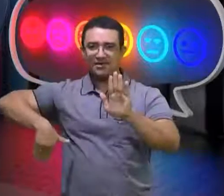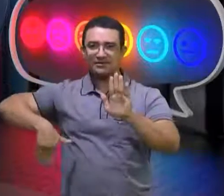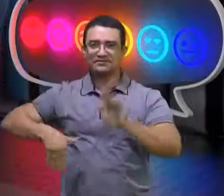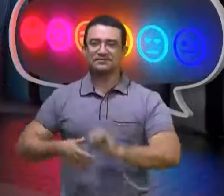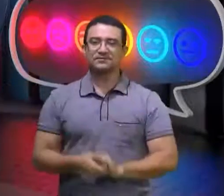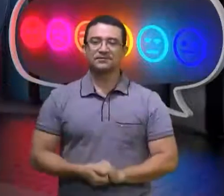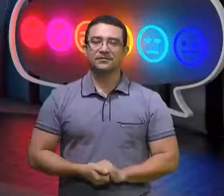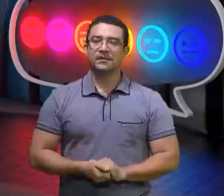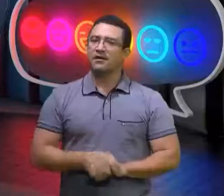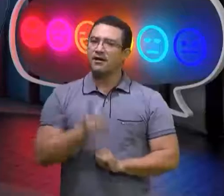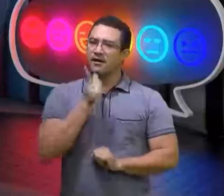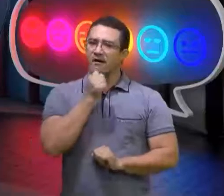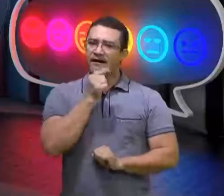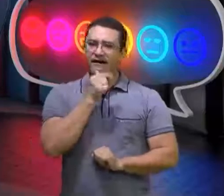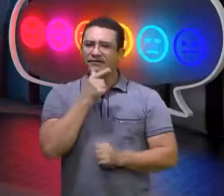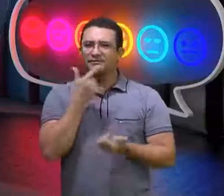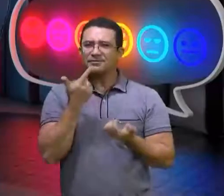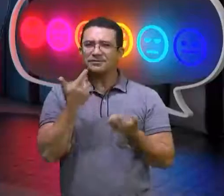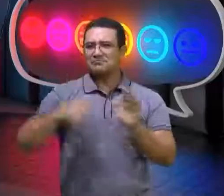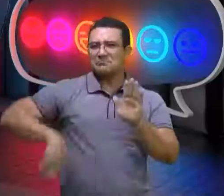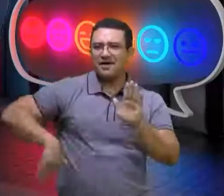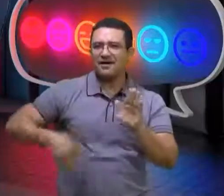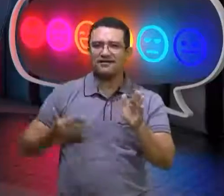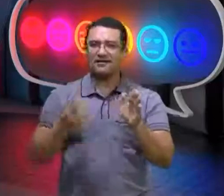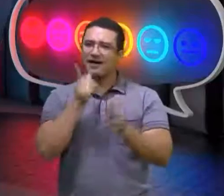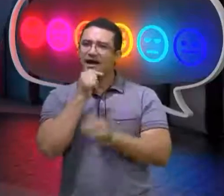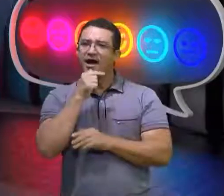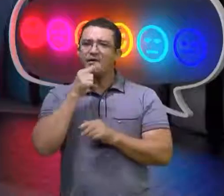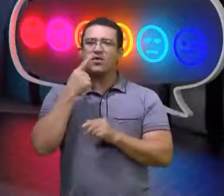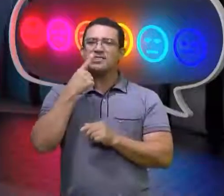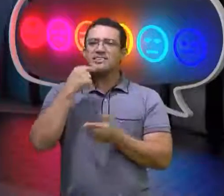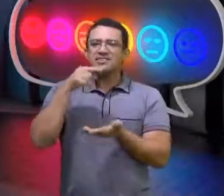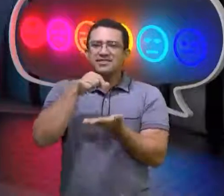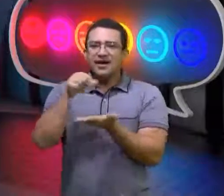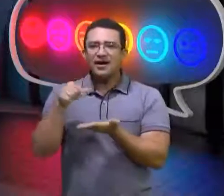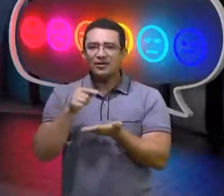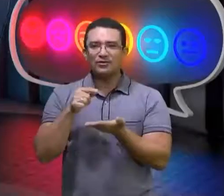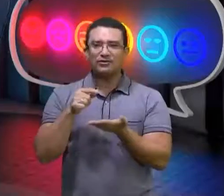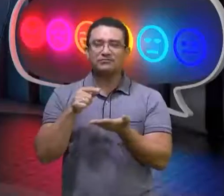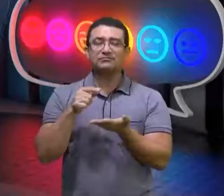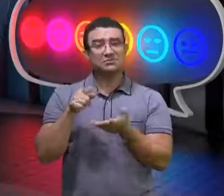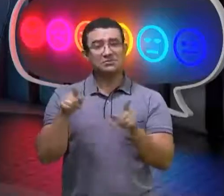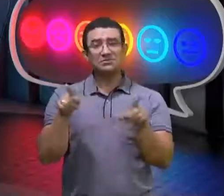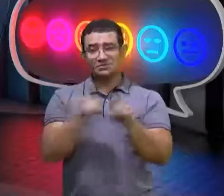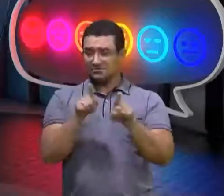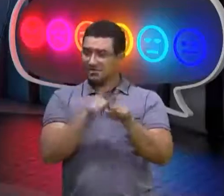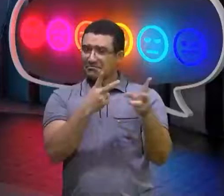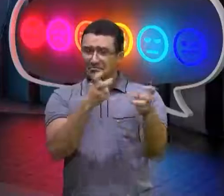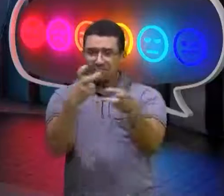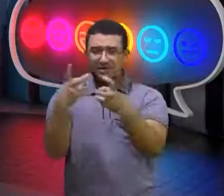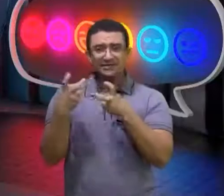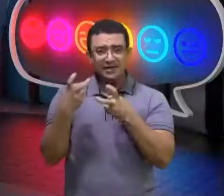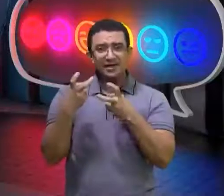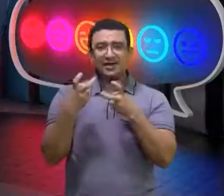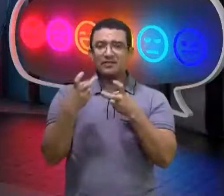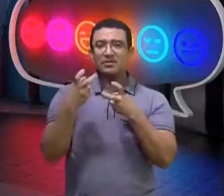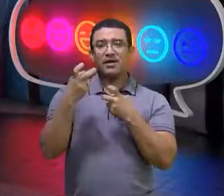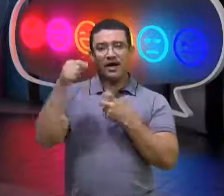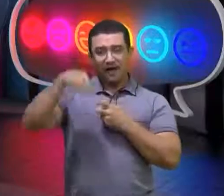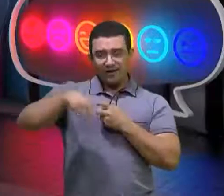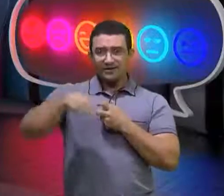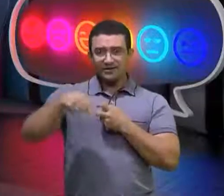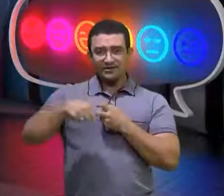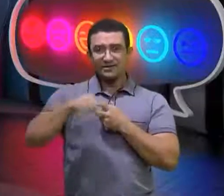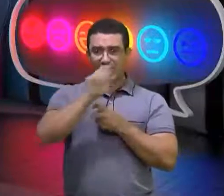praia, né? Água ali, e tanto praias de água salgada, como a gente também percebe aqui na nossa região, praias de